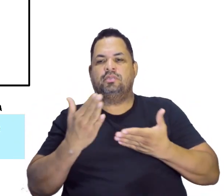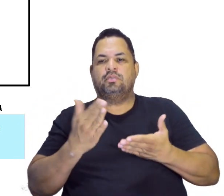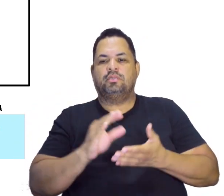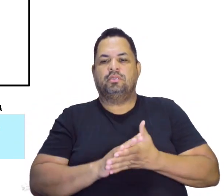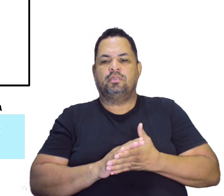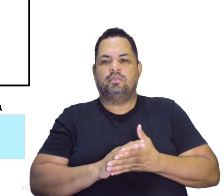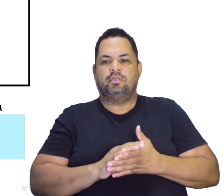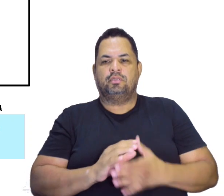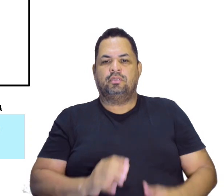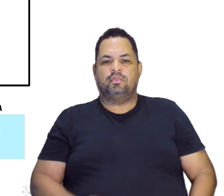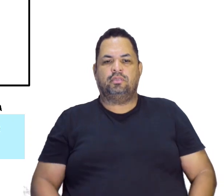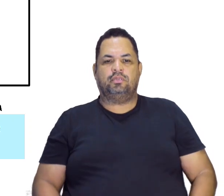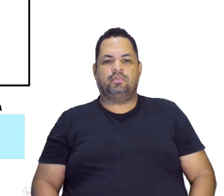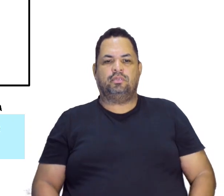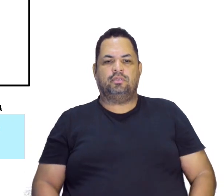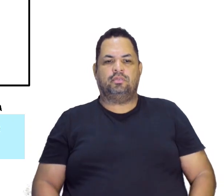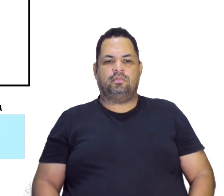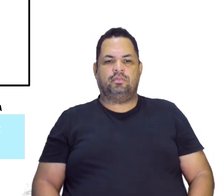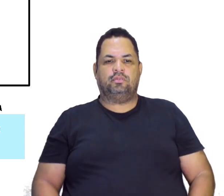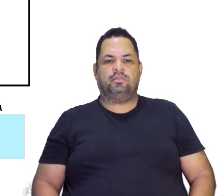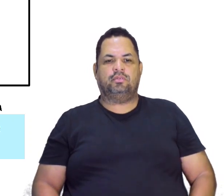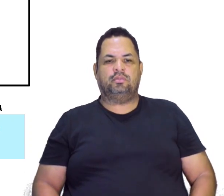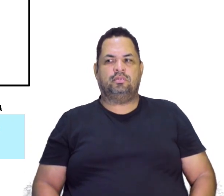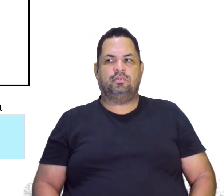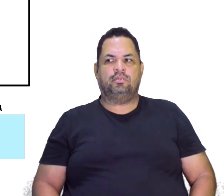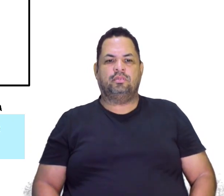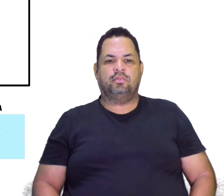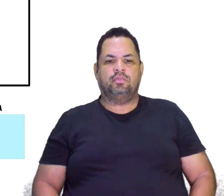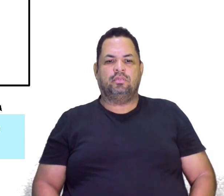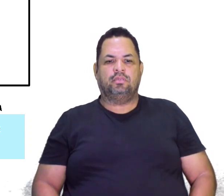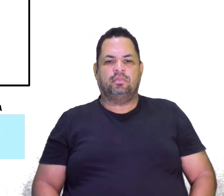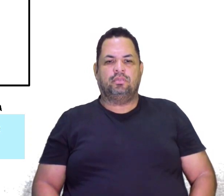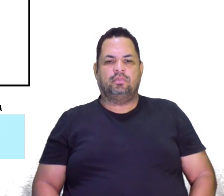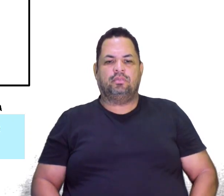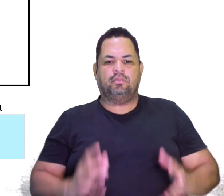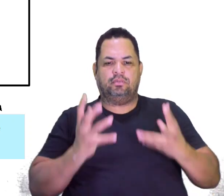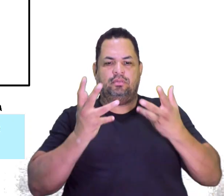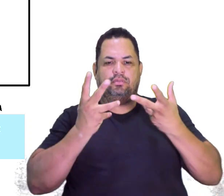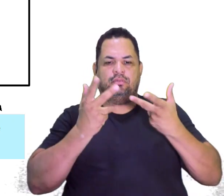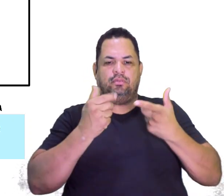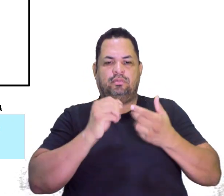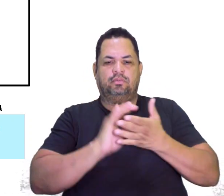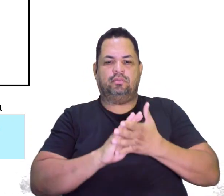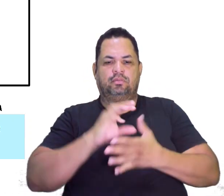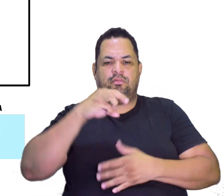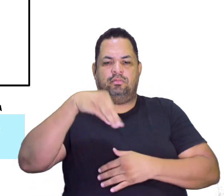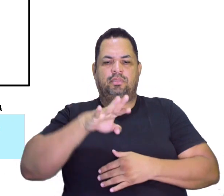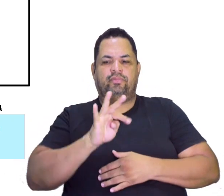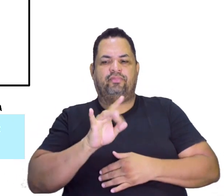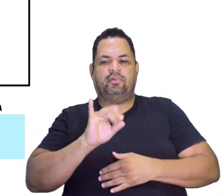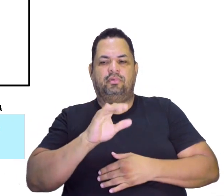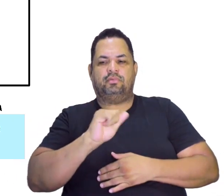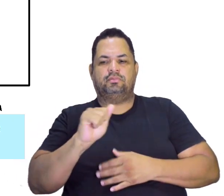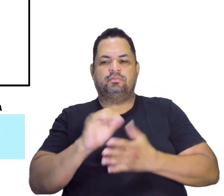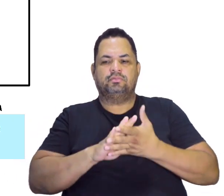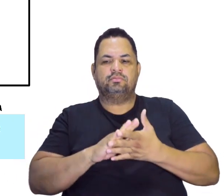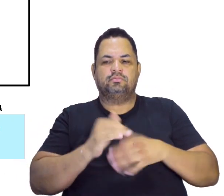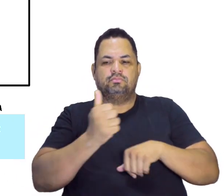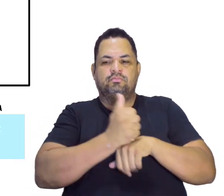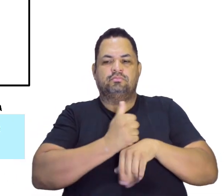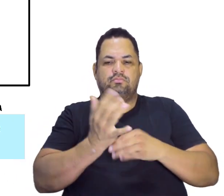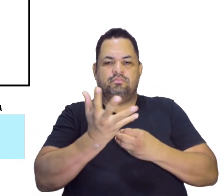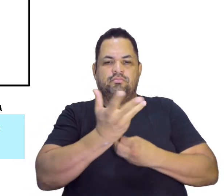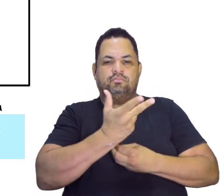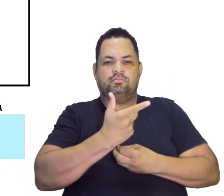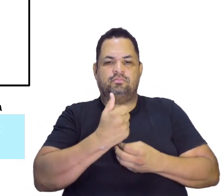Aí, não, é ela não, é a Anitta também, né? A maravilhosa Anitta Malfatti, grande artista,